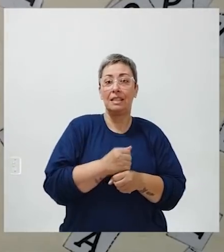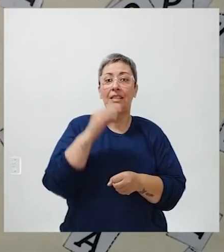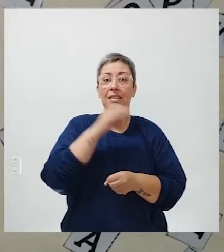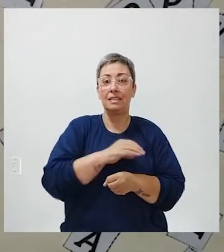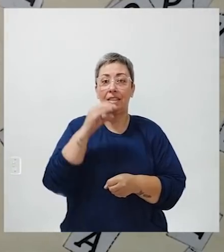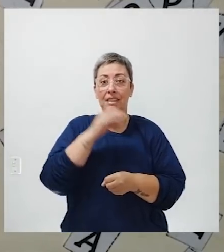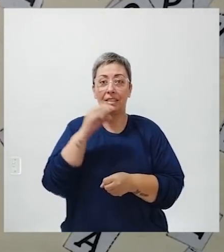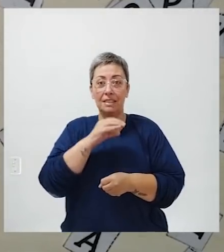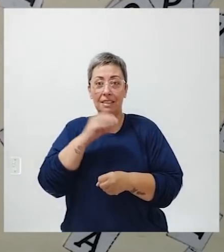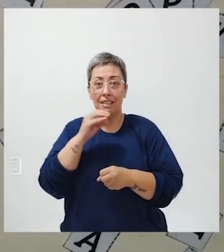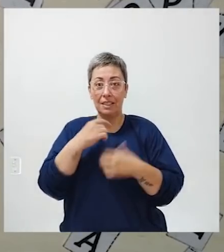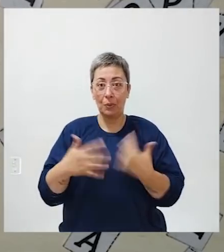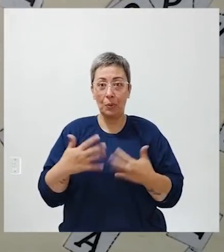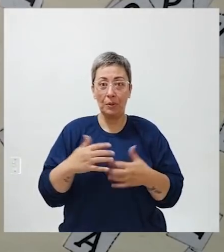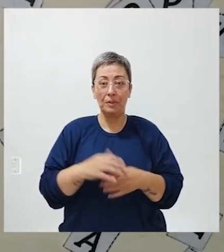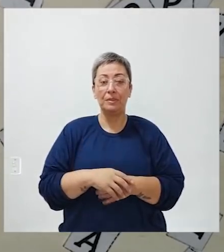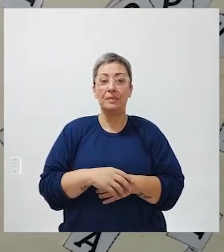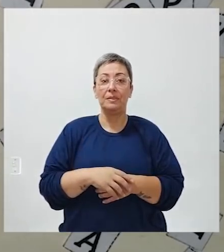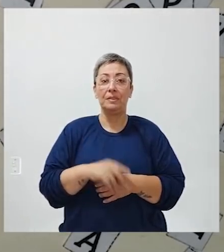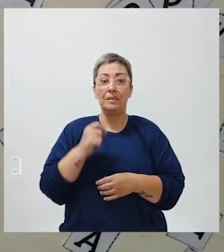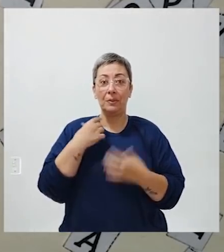Batata quente, quente, quente, quente, queimou?